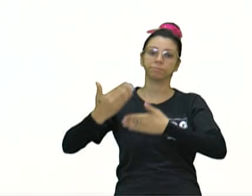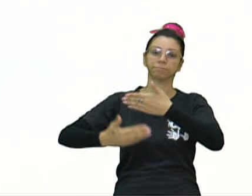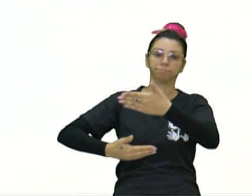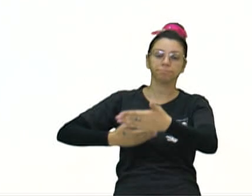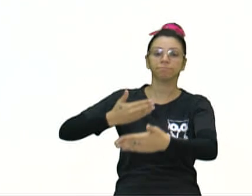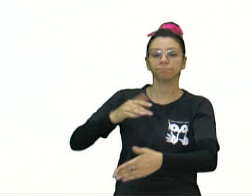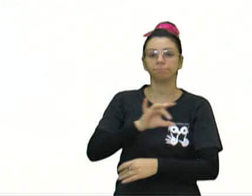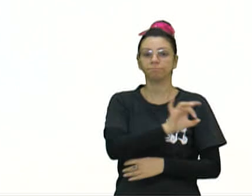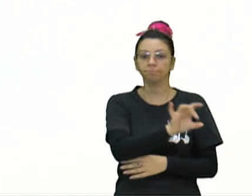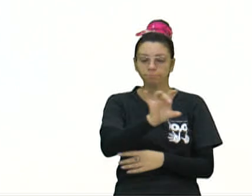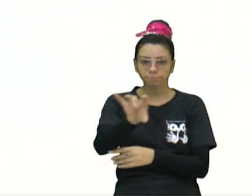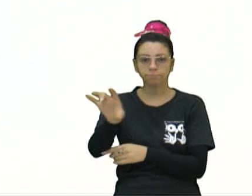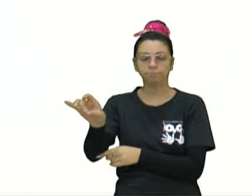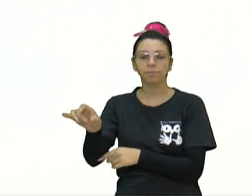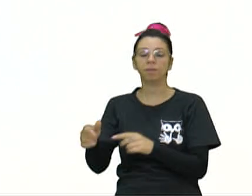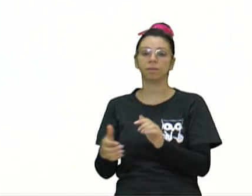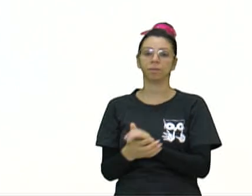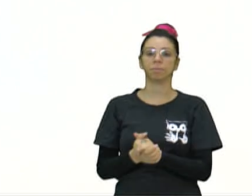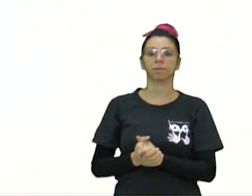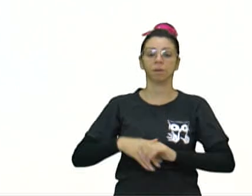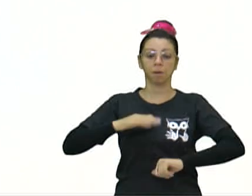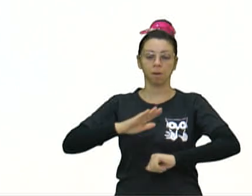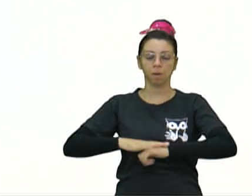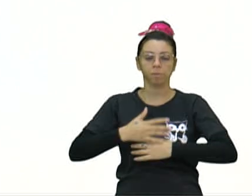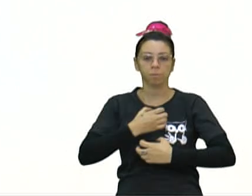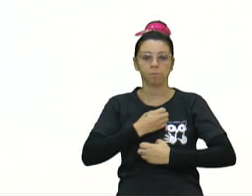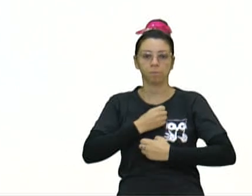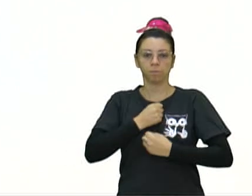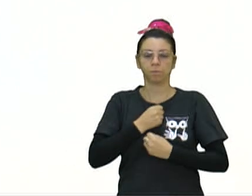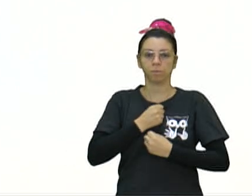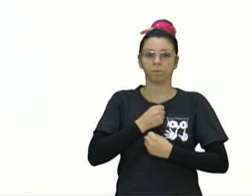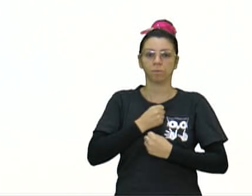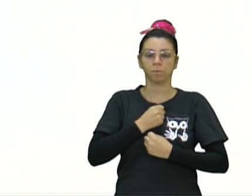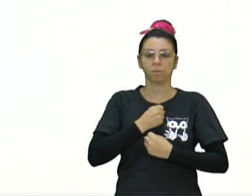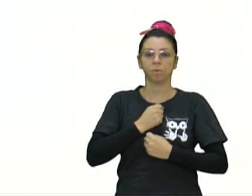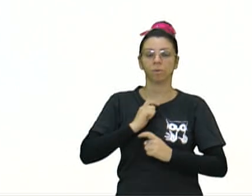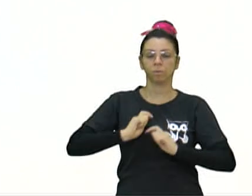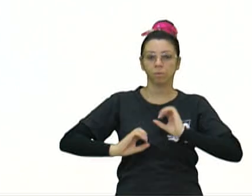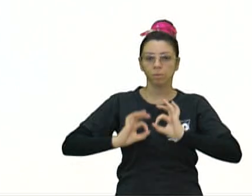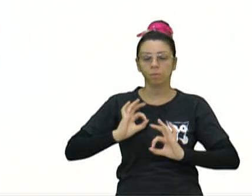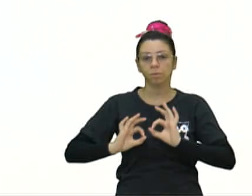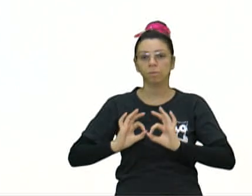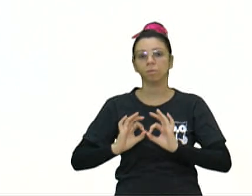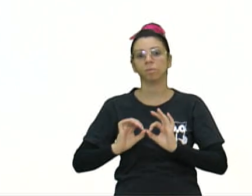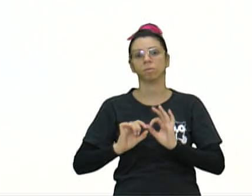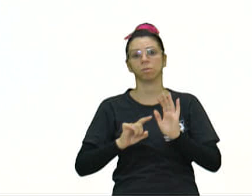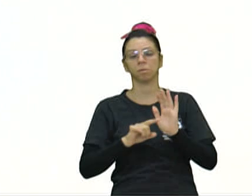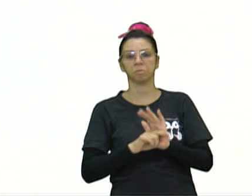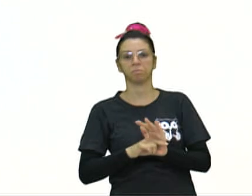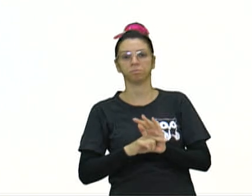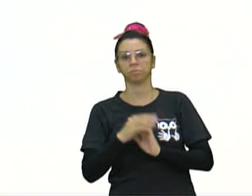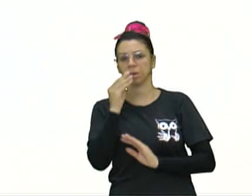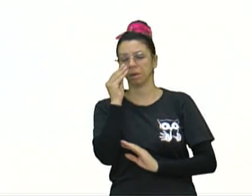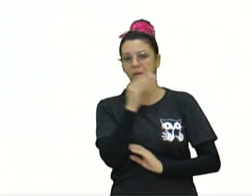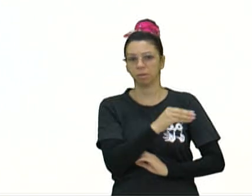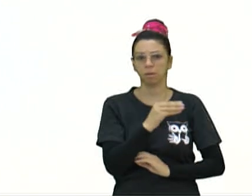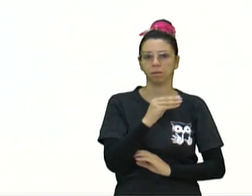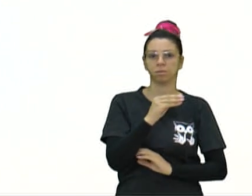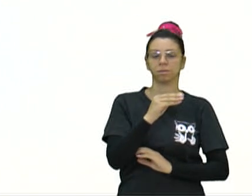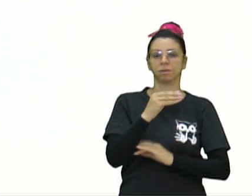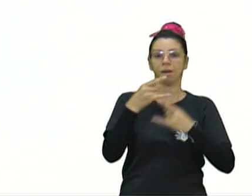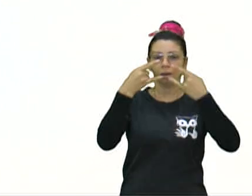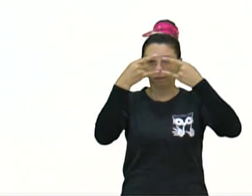desenvolvimento de cada um. Ter autocontrole também significa ter autodomínio de emoções humanas negativas, como a inveja, ganância,